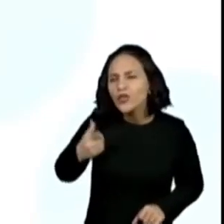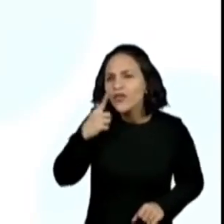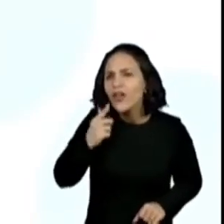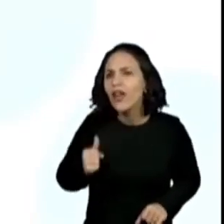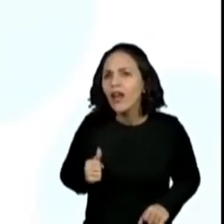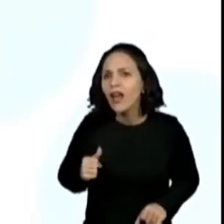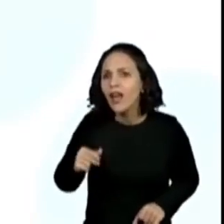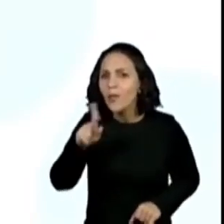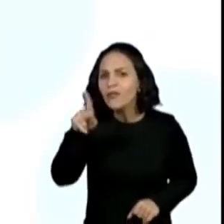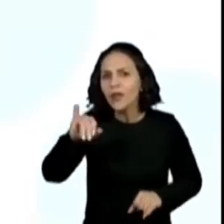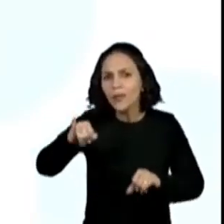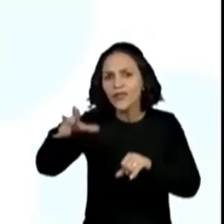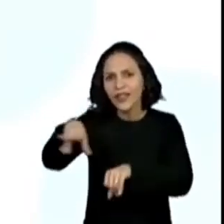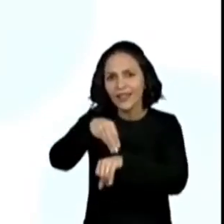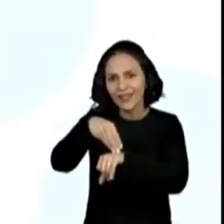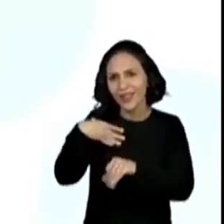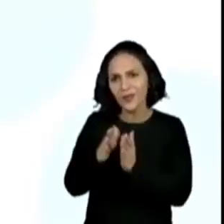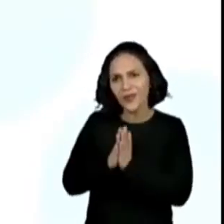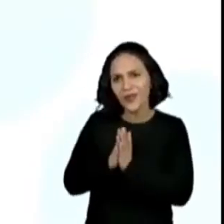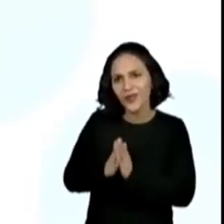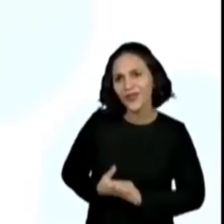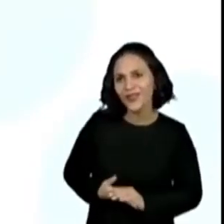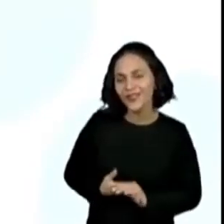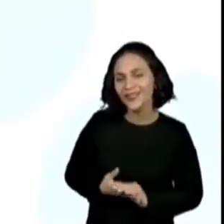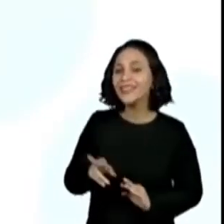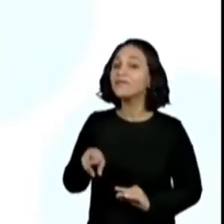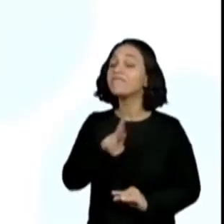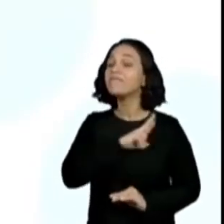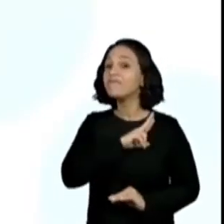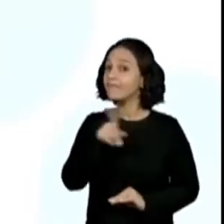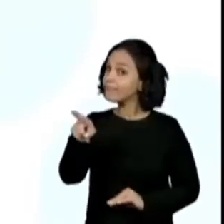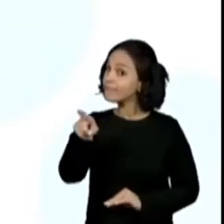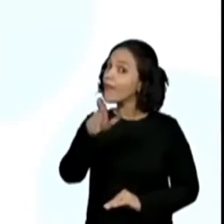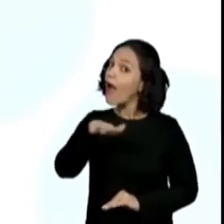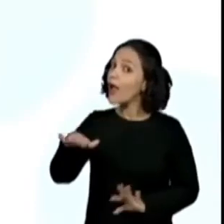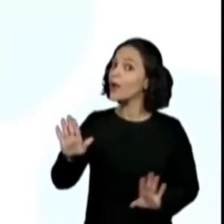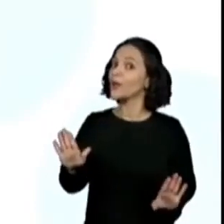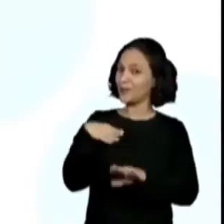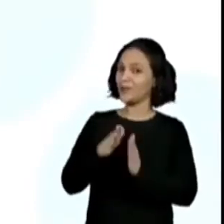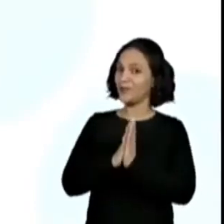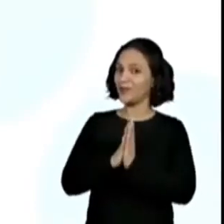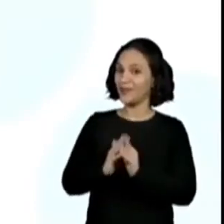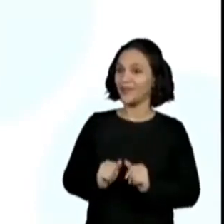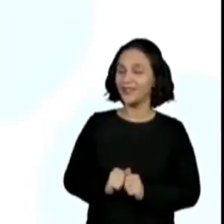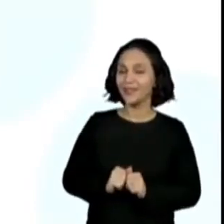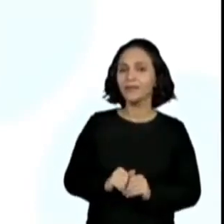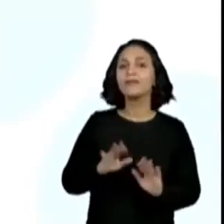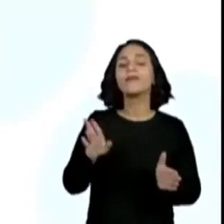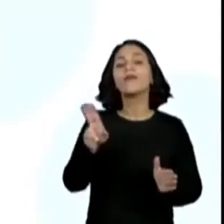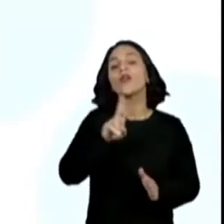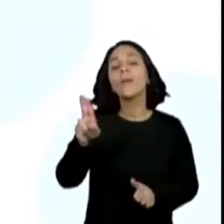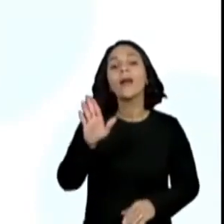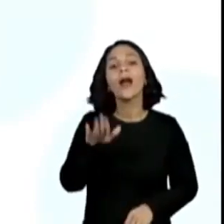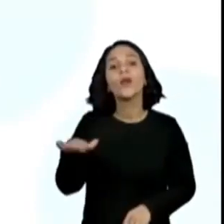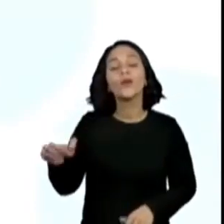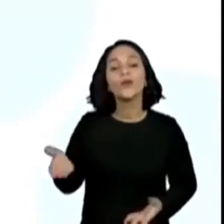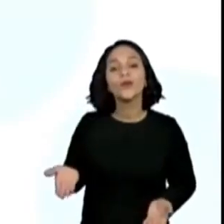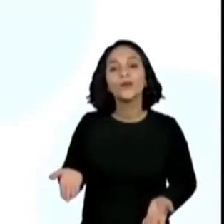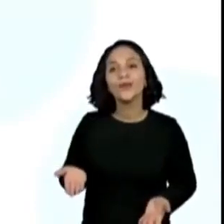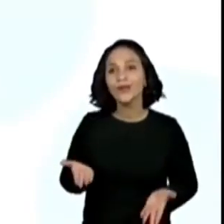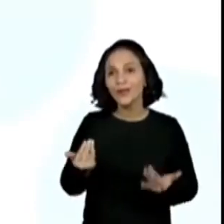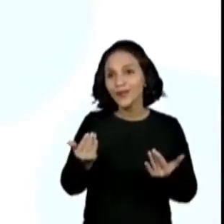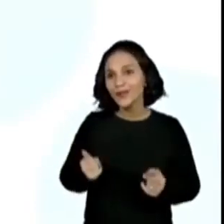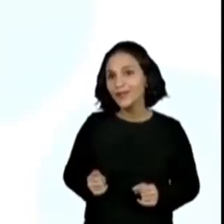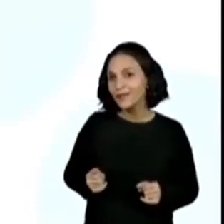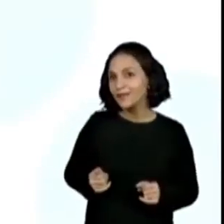professores mandem as contribuições para mim eu quero as respostas dos nossos alunos ó Mas e o nome do aluno mande para mim o